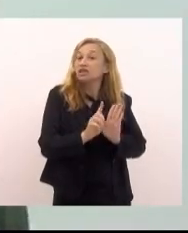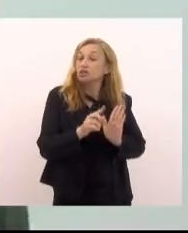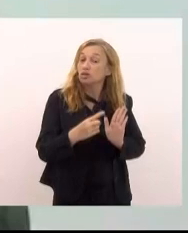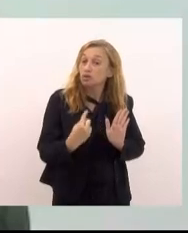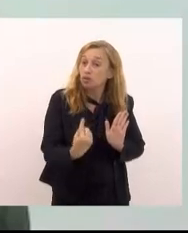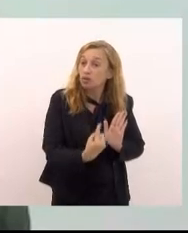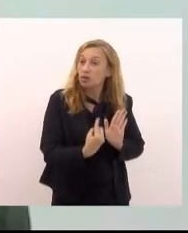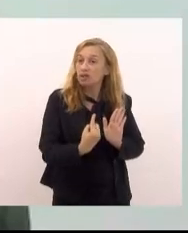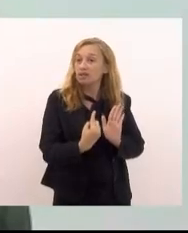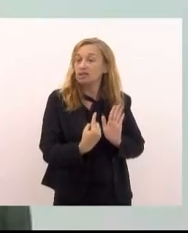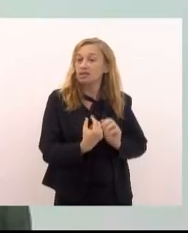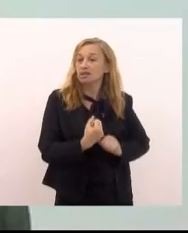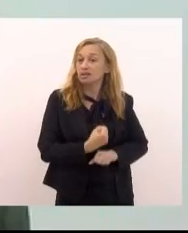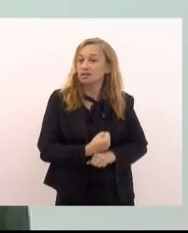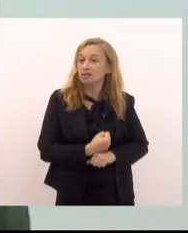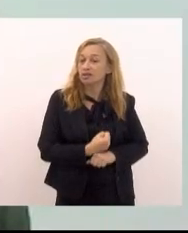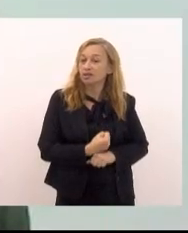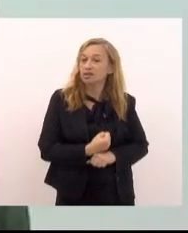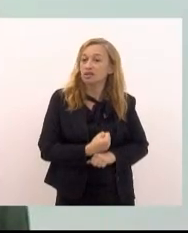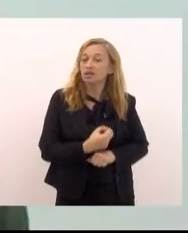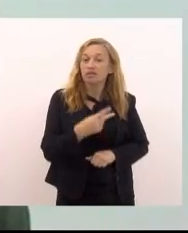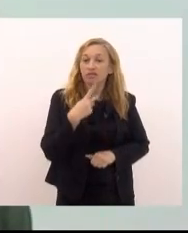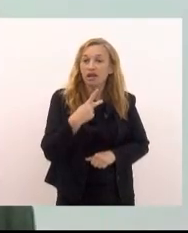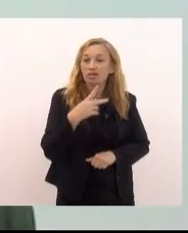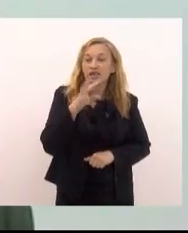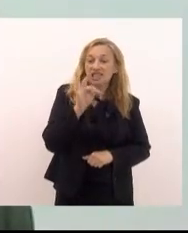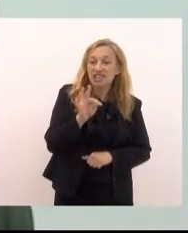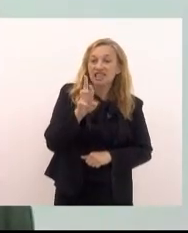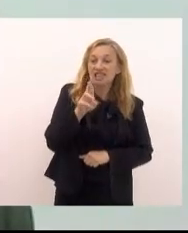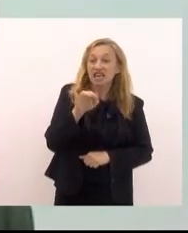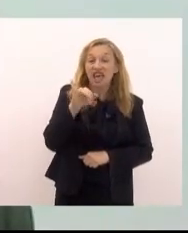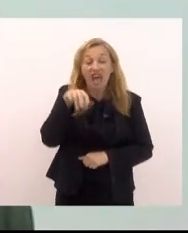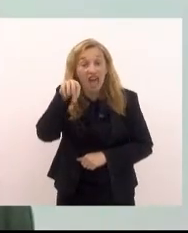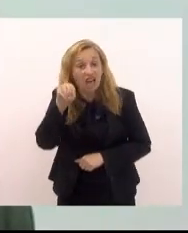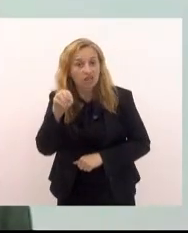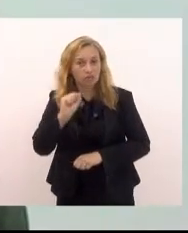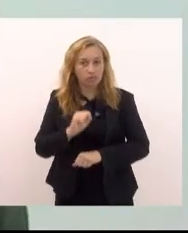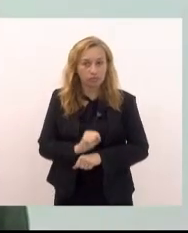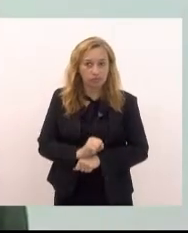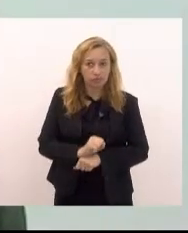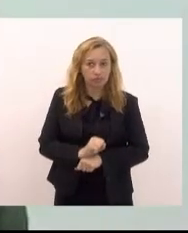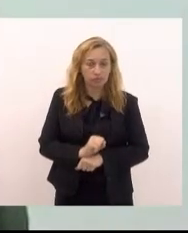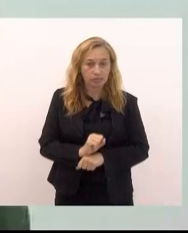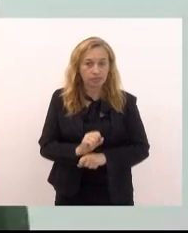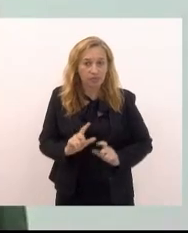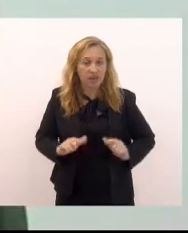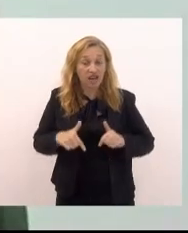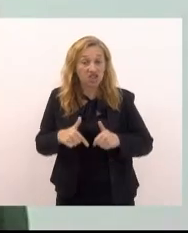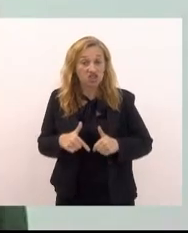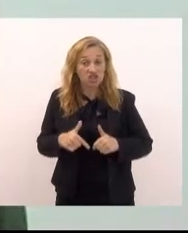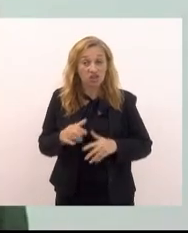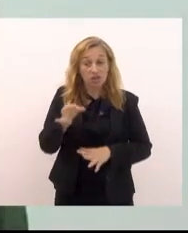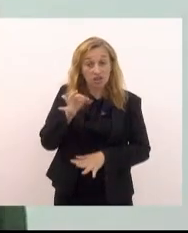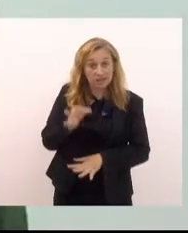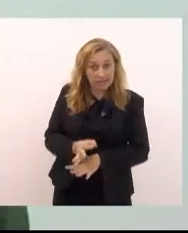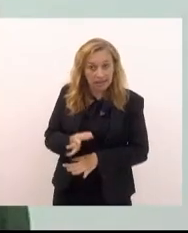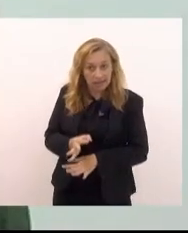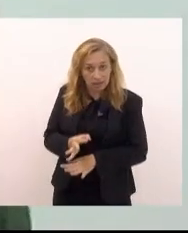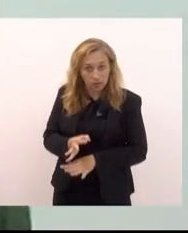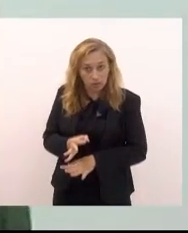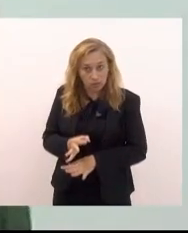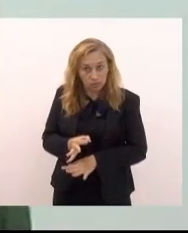consideramos que o triênio seria extinto e de uma forma correta em relação à